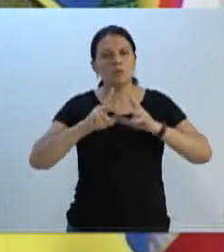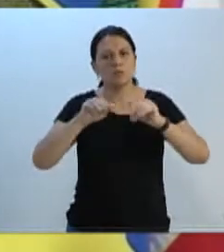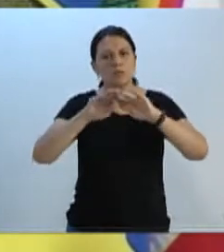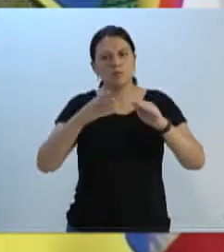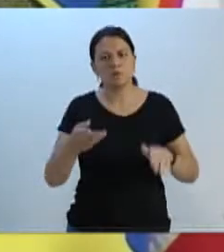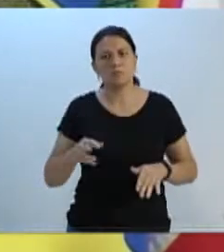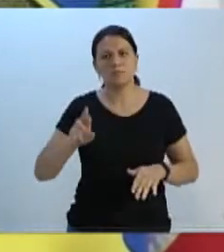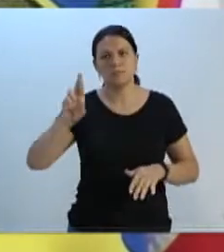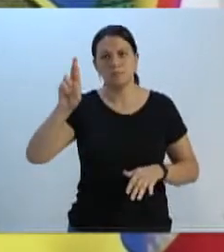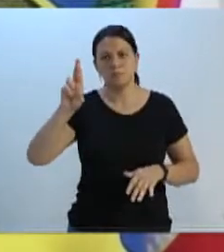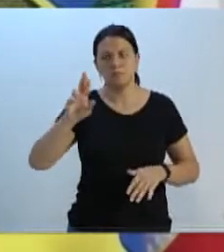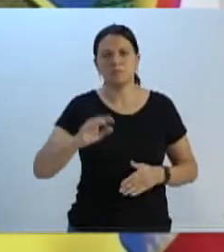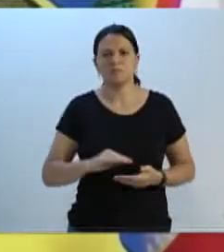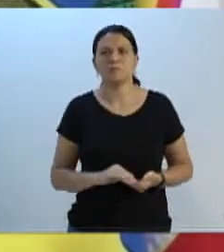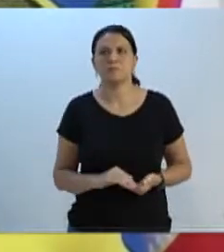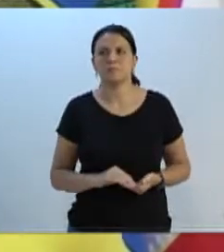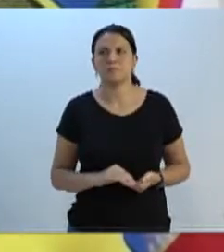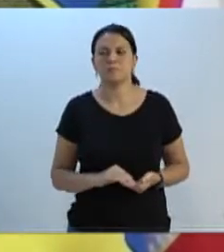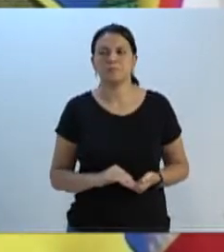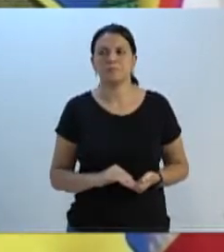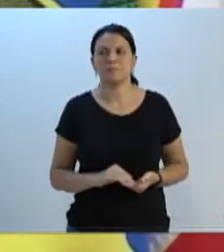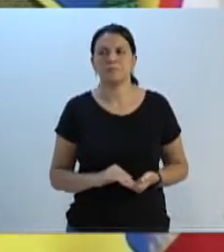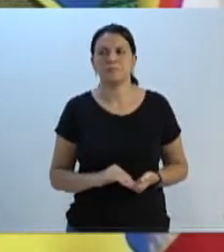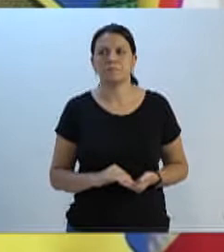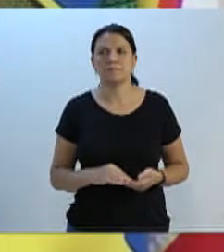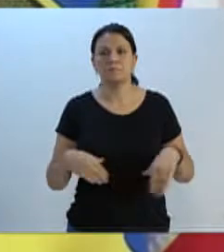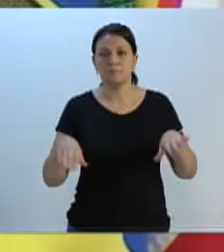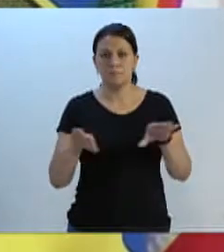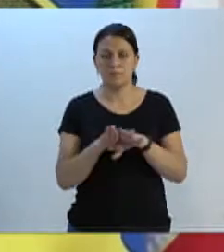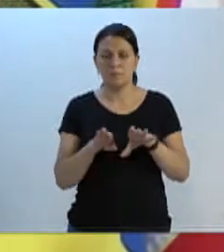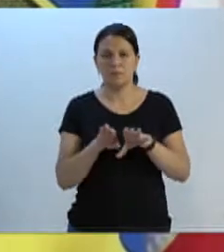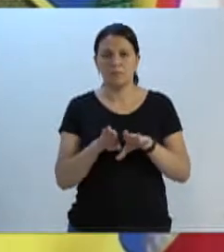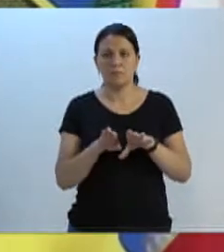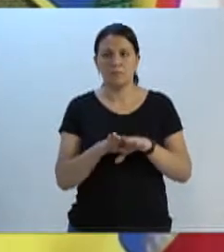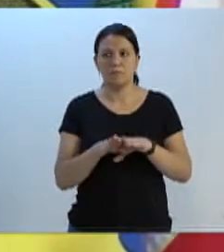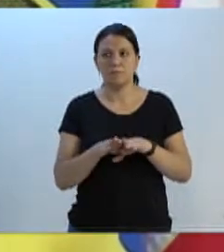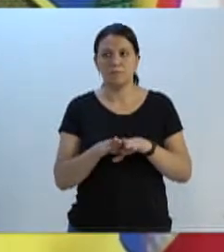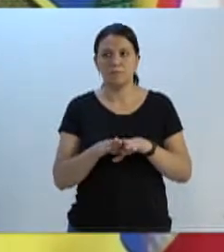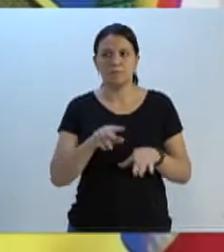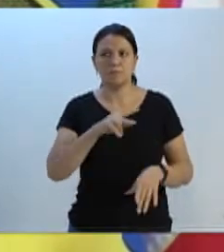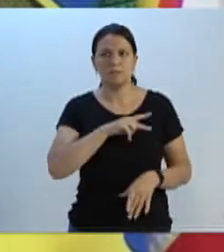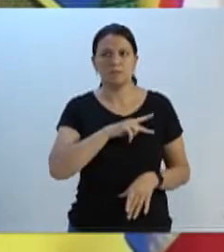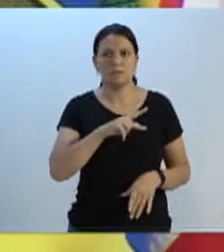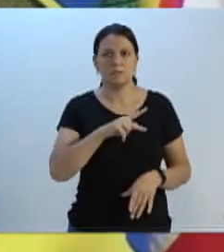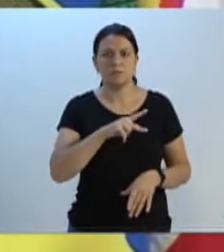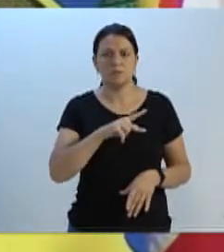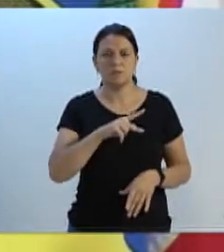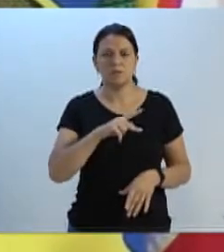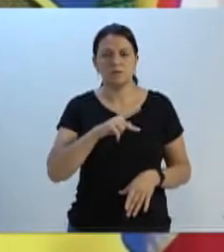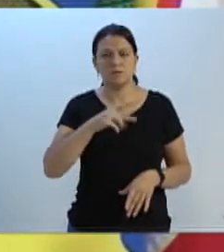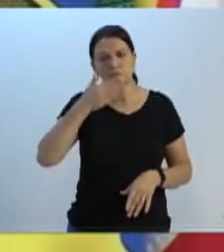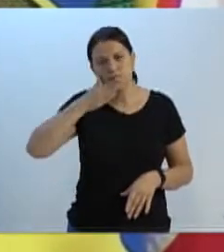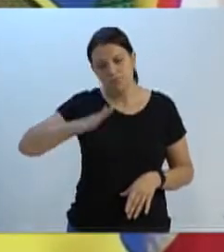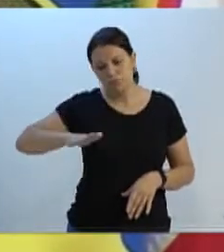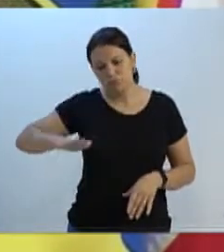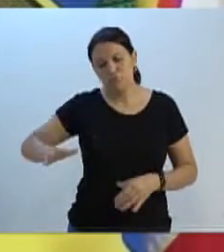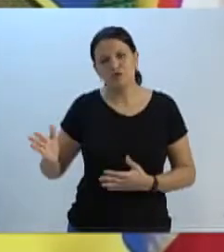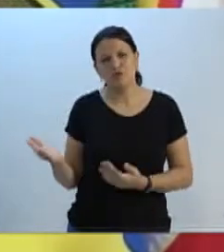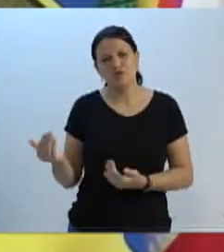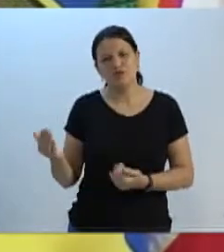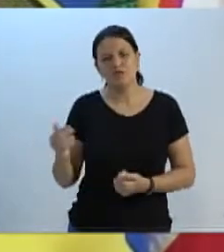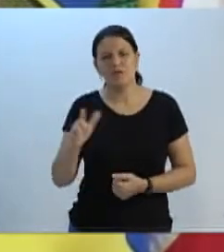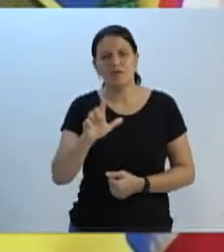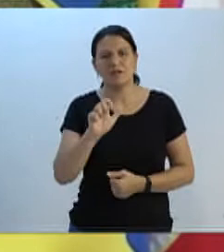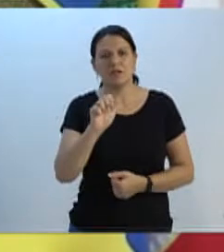diretora e cumprimento também a presidente da Câmara Mirim, a pequena